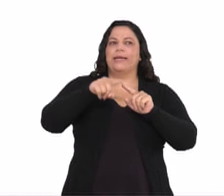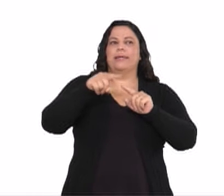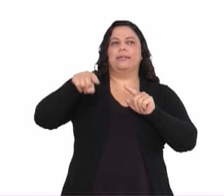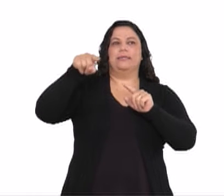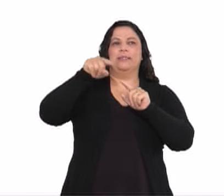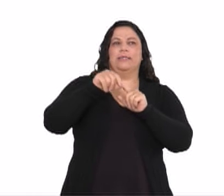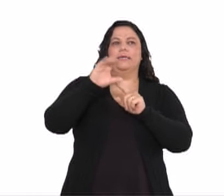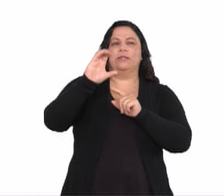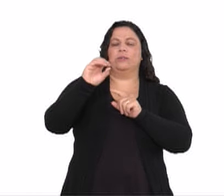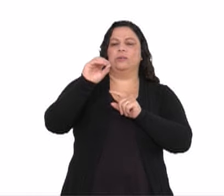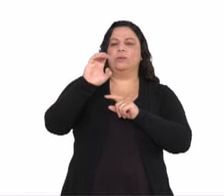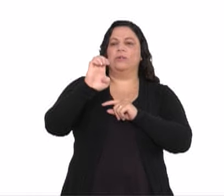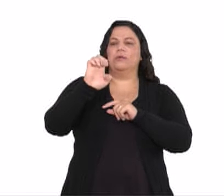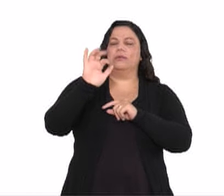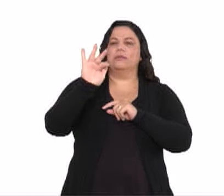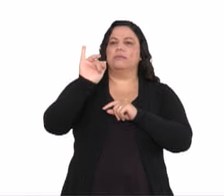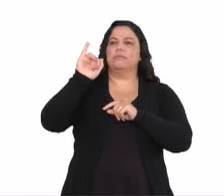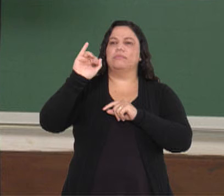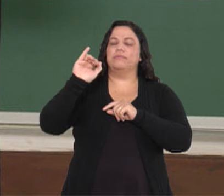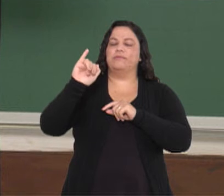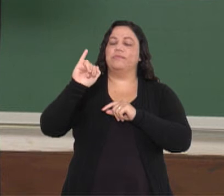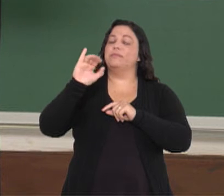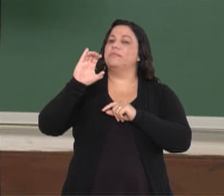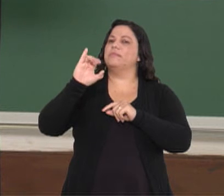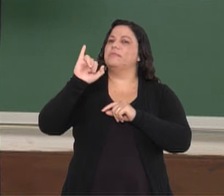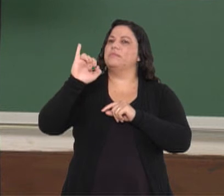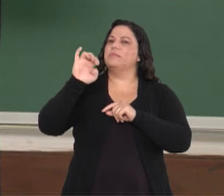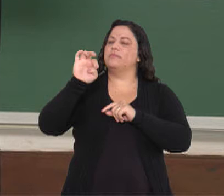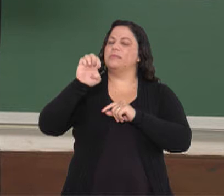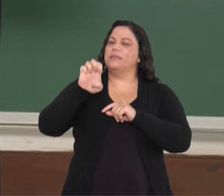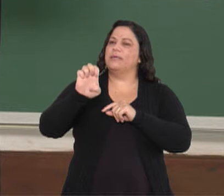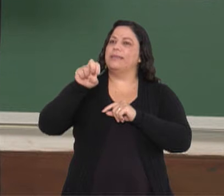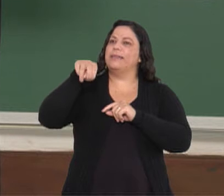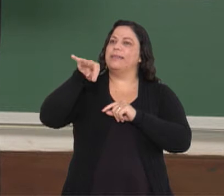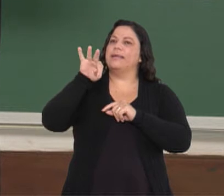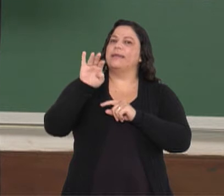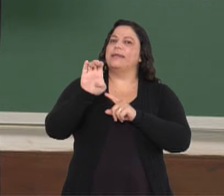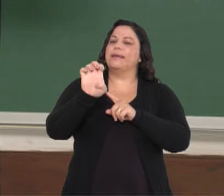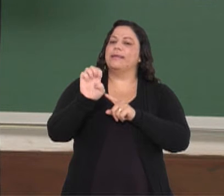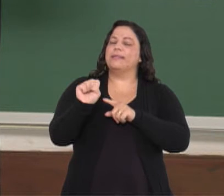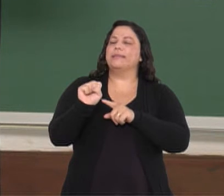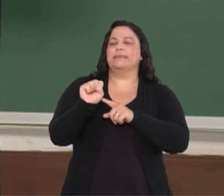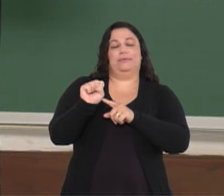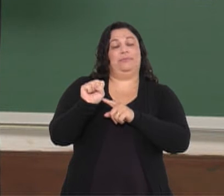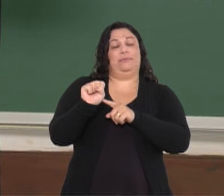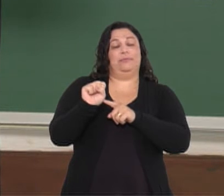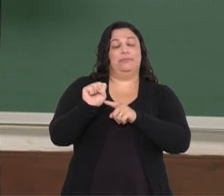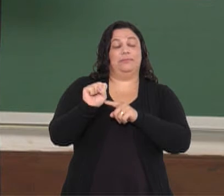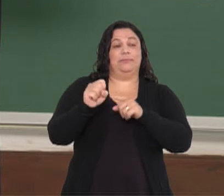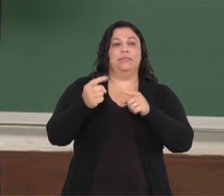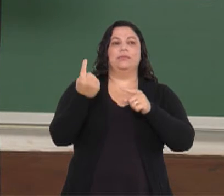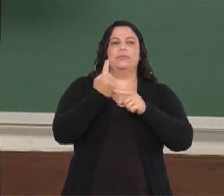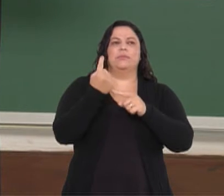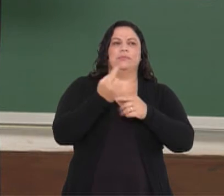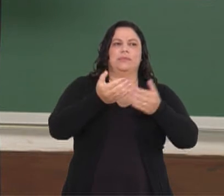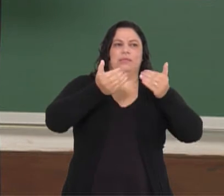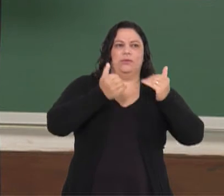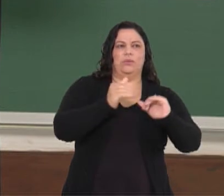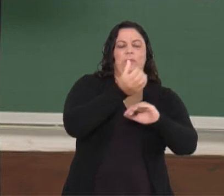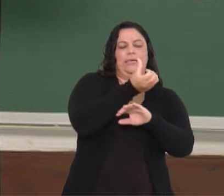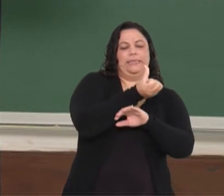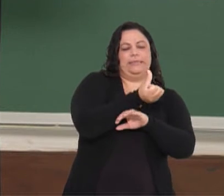polinômio. Então, a primeira divisão que eu faço é 6x² por 2x², que dá